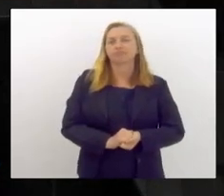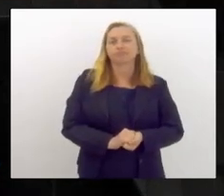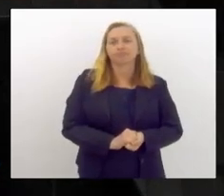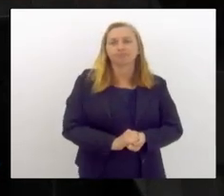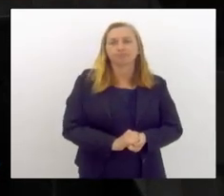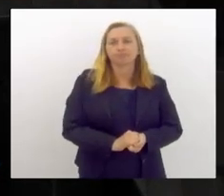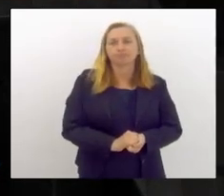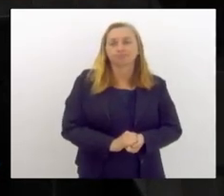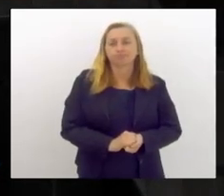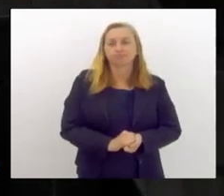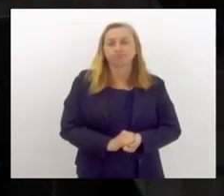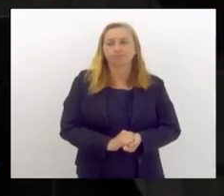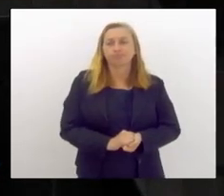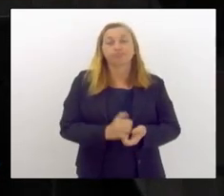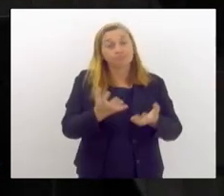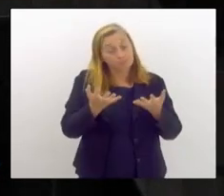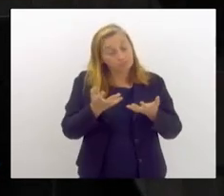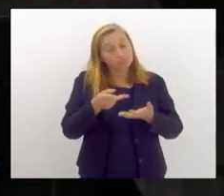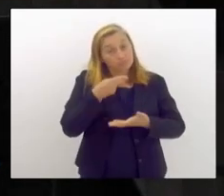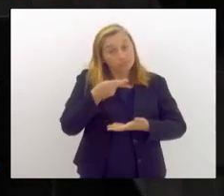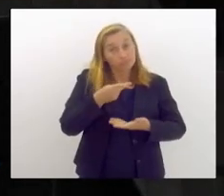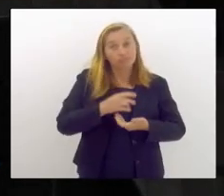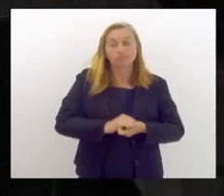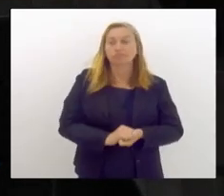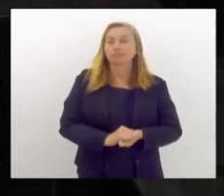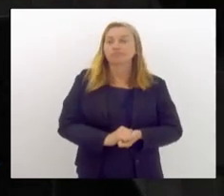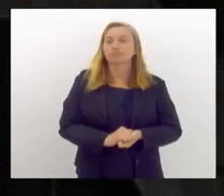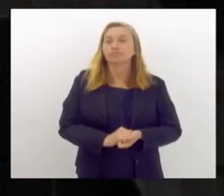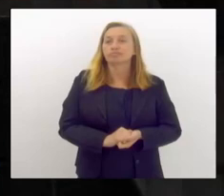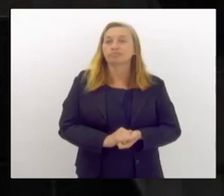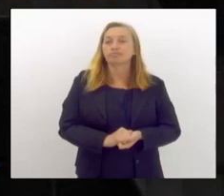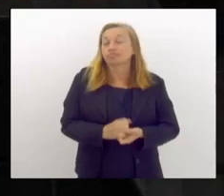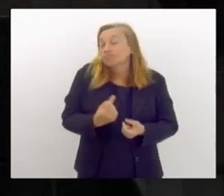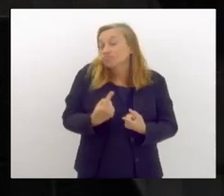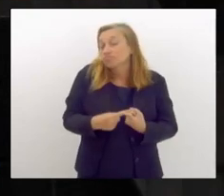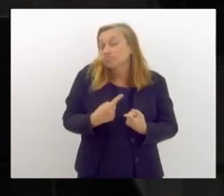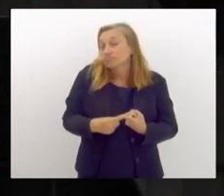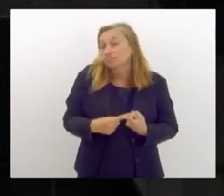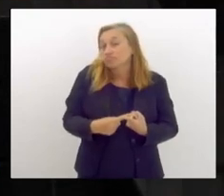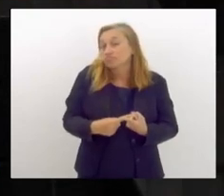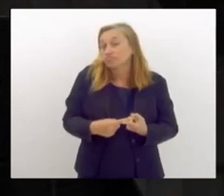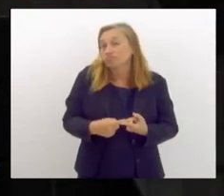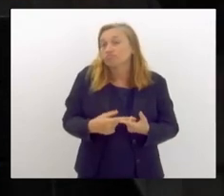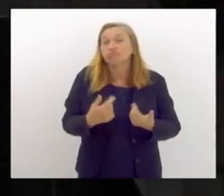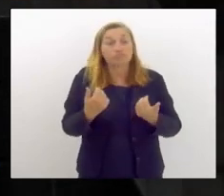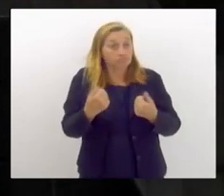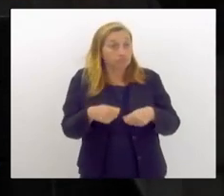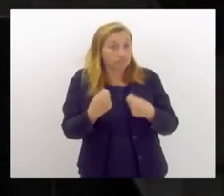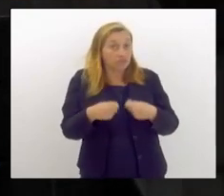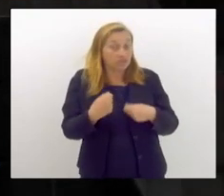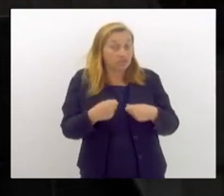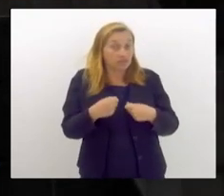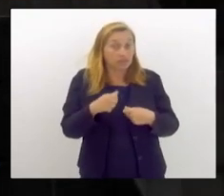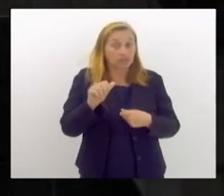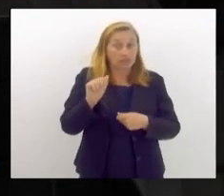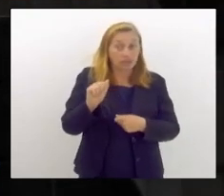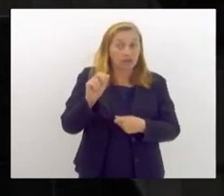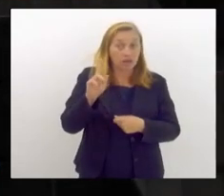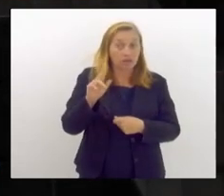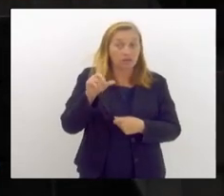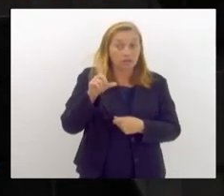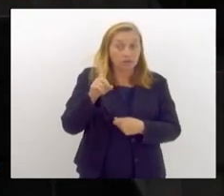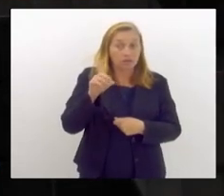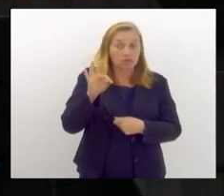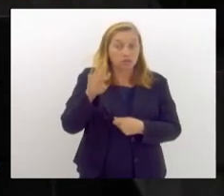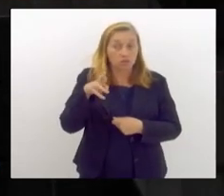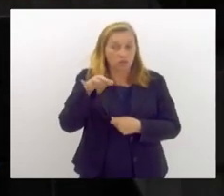E eu quero aqui enumerá-los, porque precisam de auditoria. Mas não é da